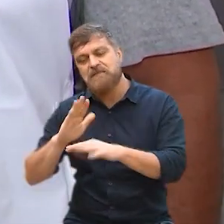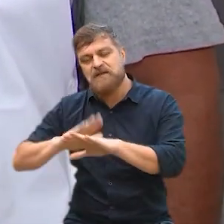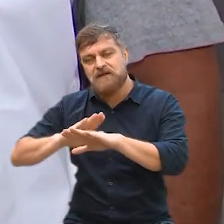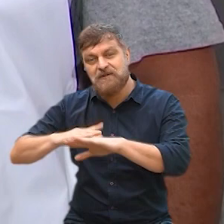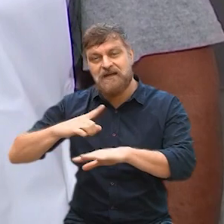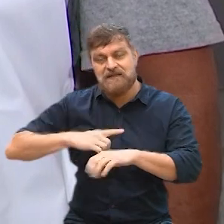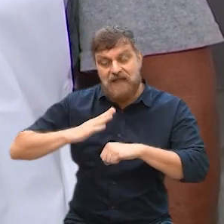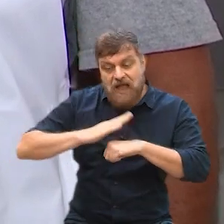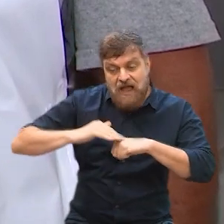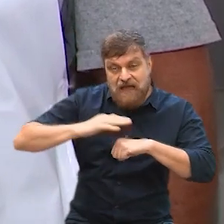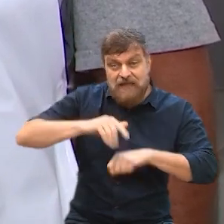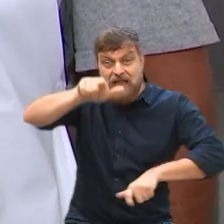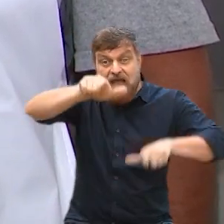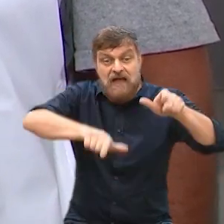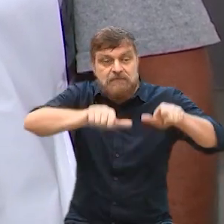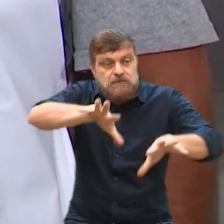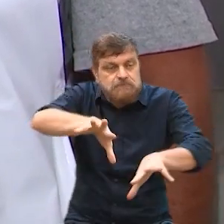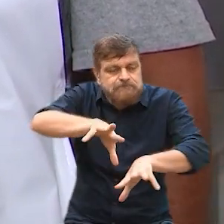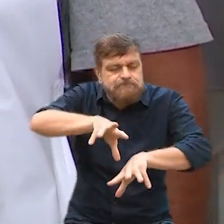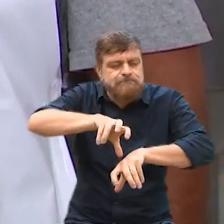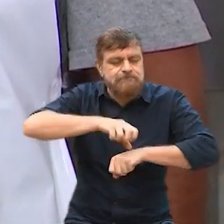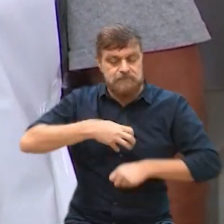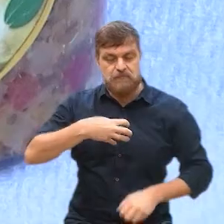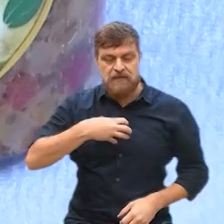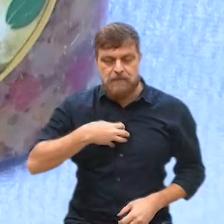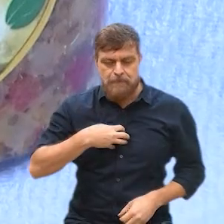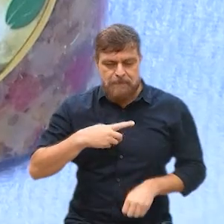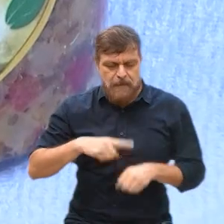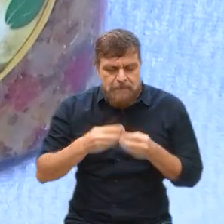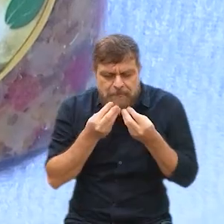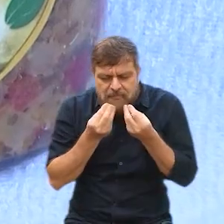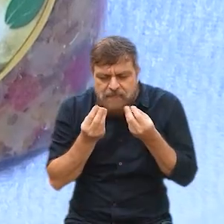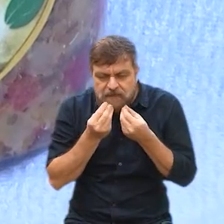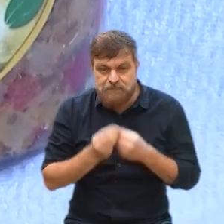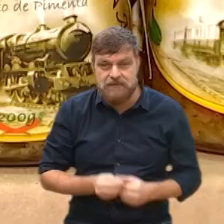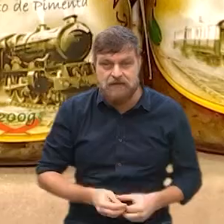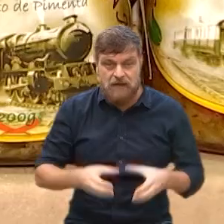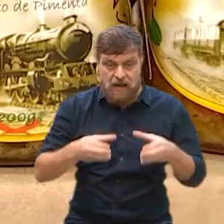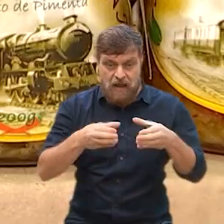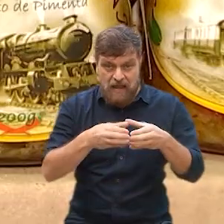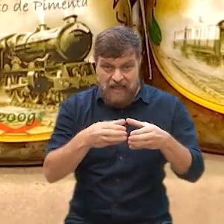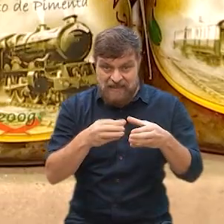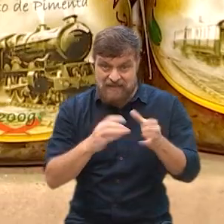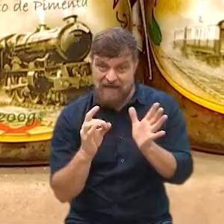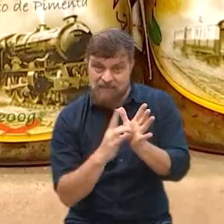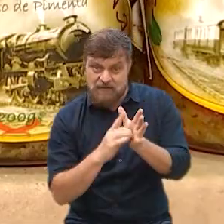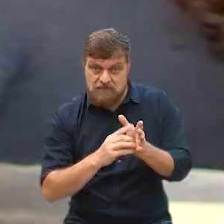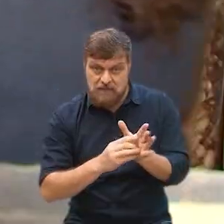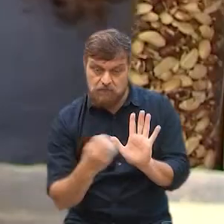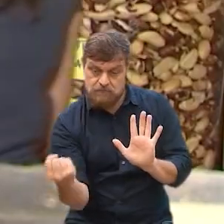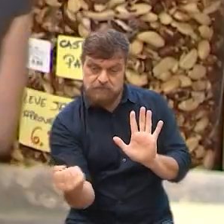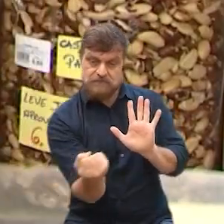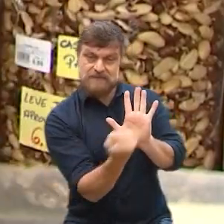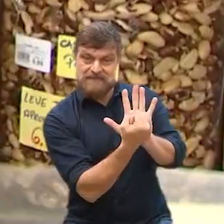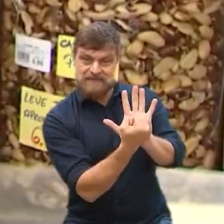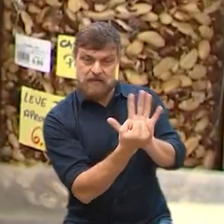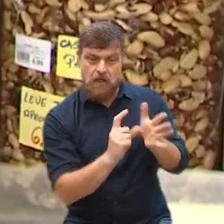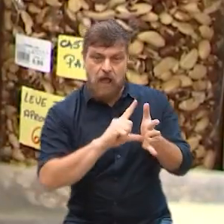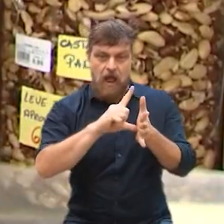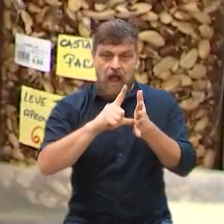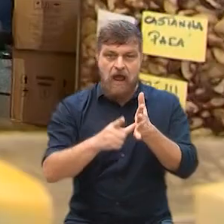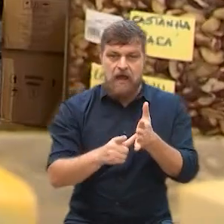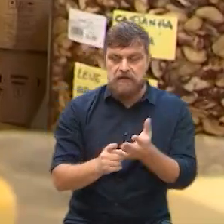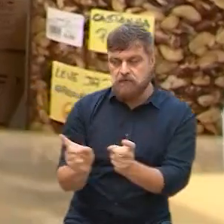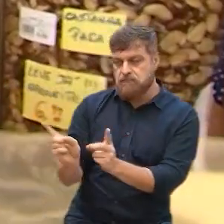carinho os consumidores conseguem sentir através da degustação. Cada vidro ganha um selo e depois é encaixotado para ir para o